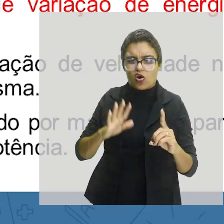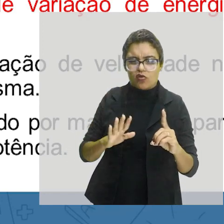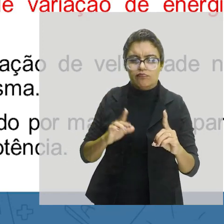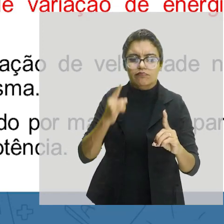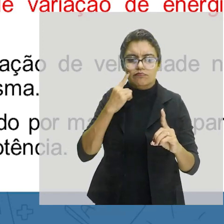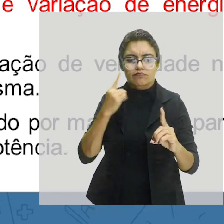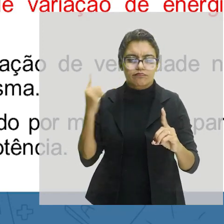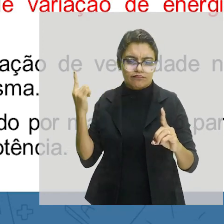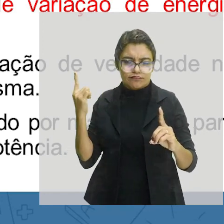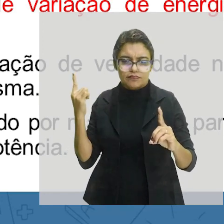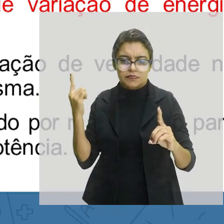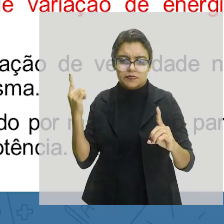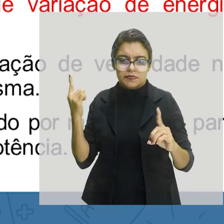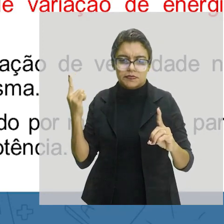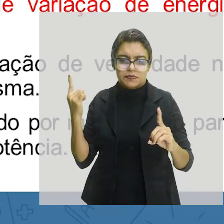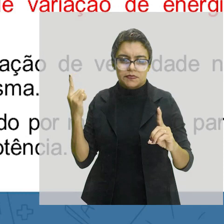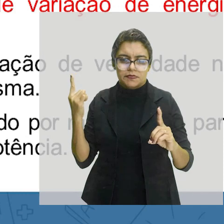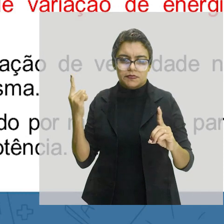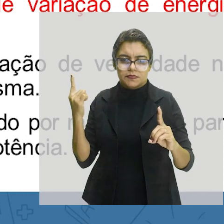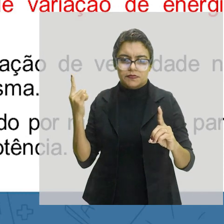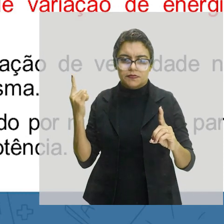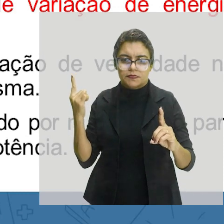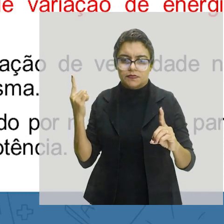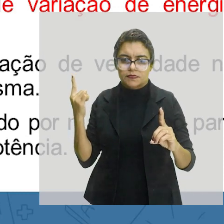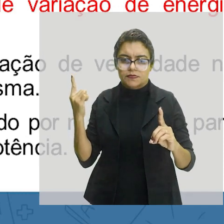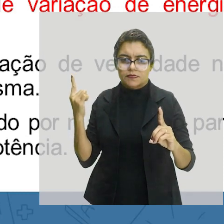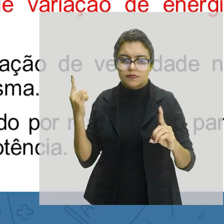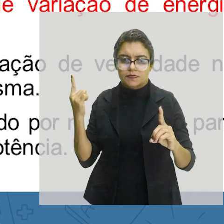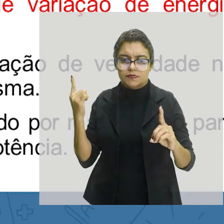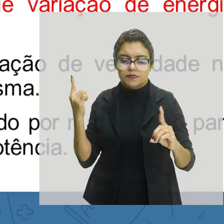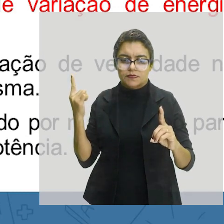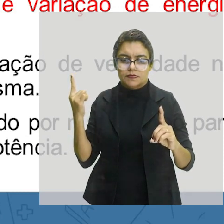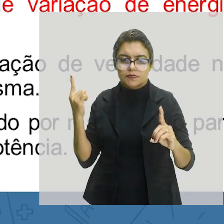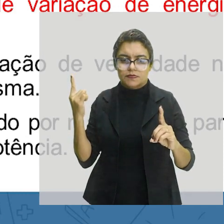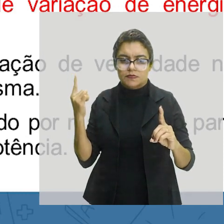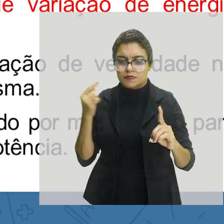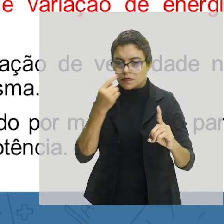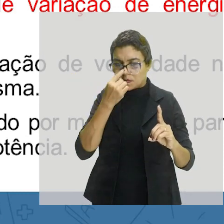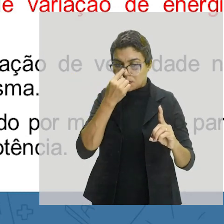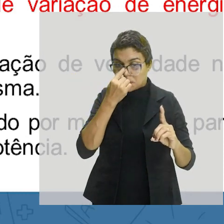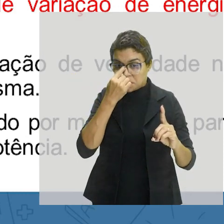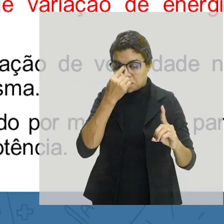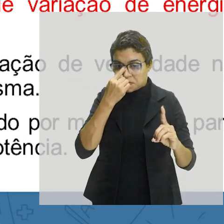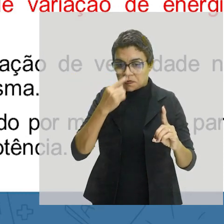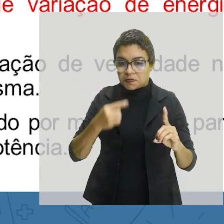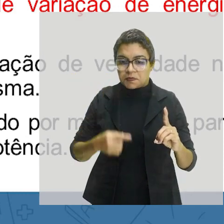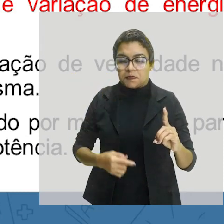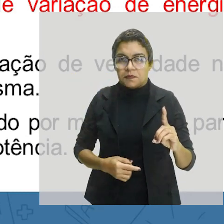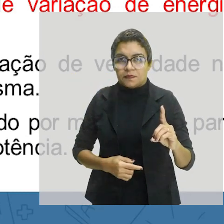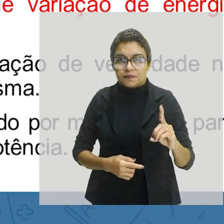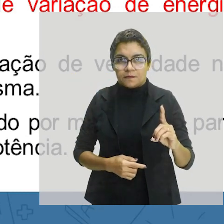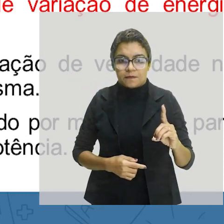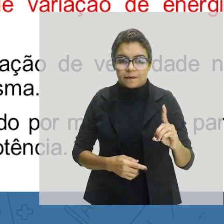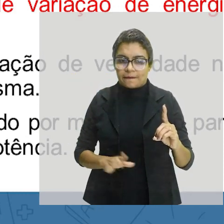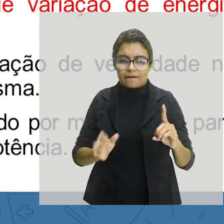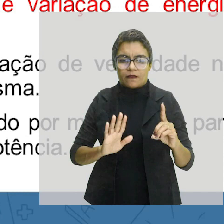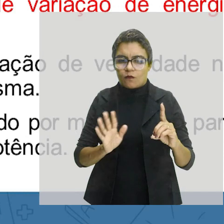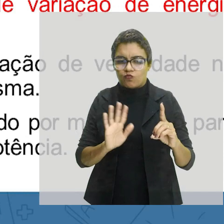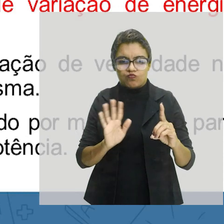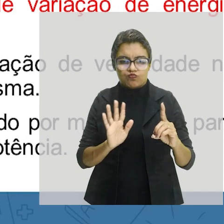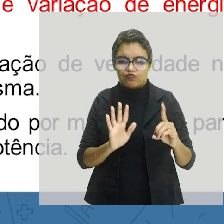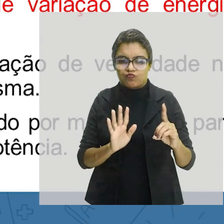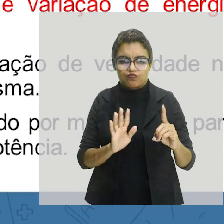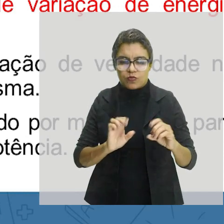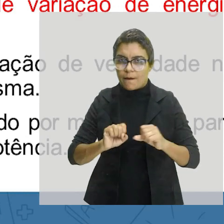mesma variação de energia, mesma a variação de velocidade no cálculo da aceleração, a potência desenvolvida é a mesma. Não, potências